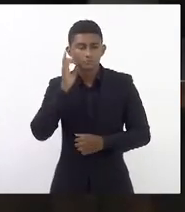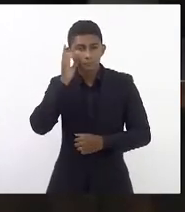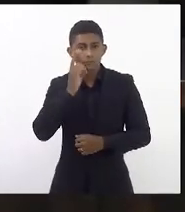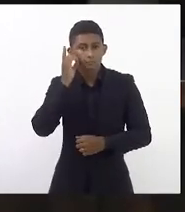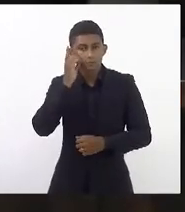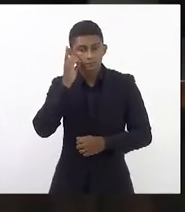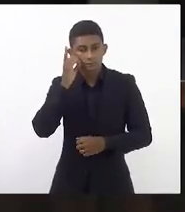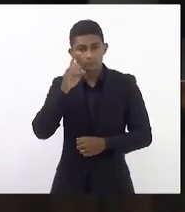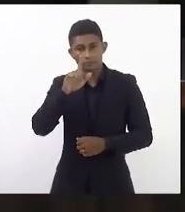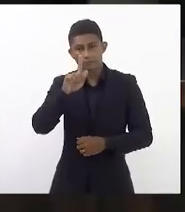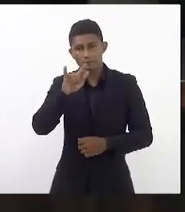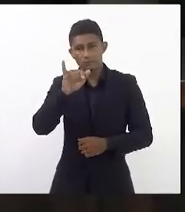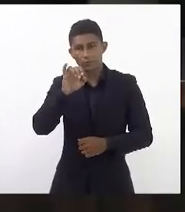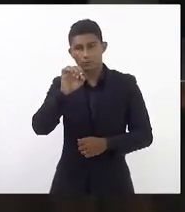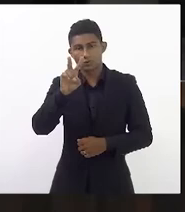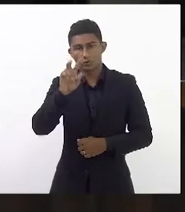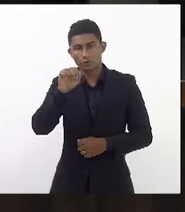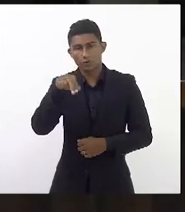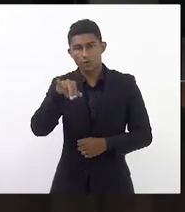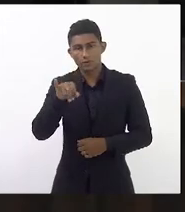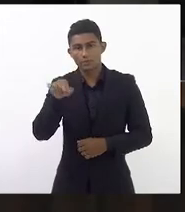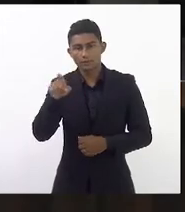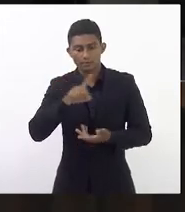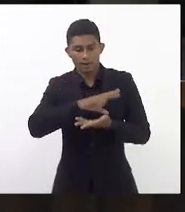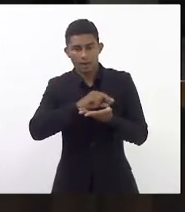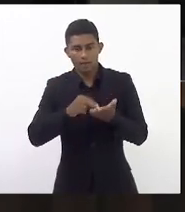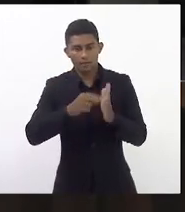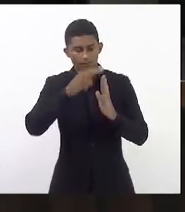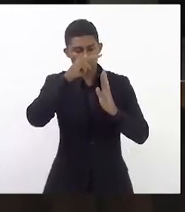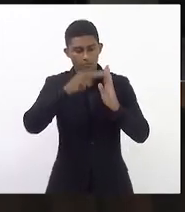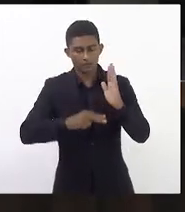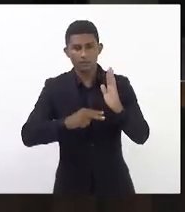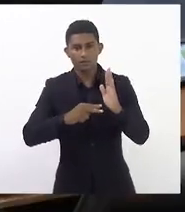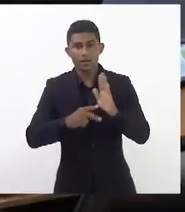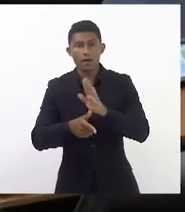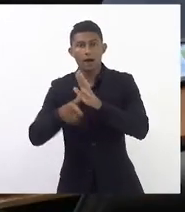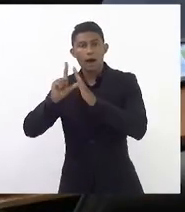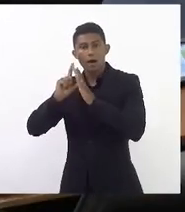deputado Giovanni Ratim para fazer a leitura da ata na sessão anterior.